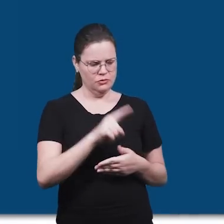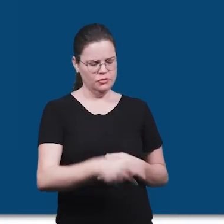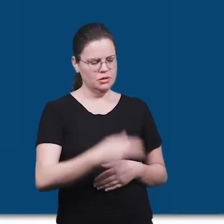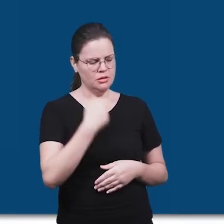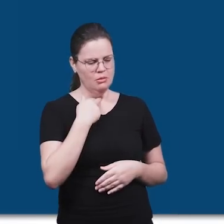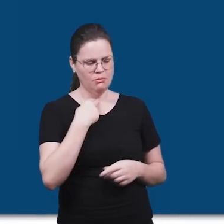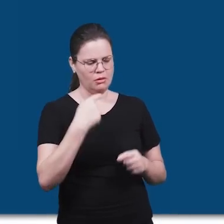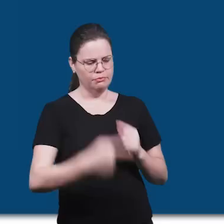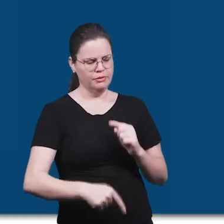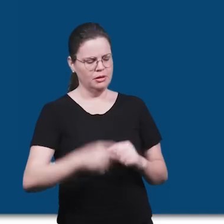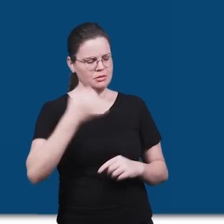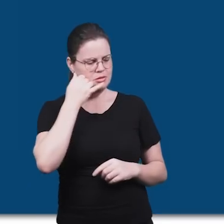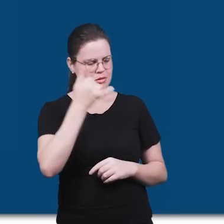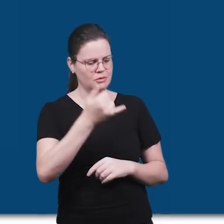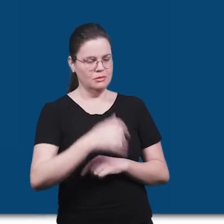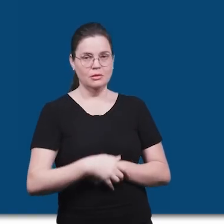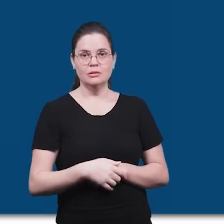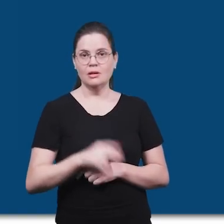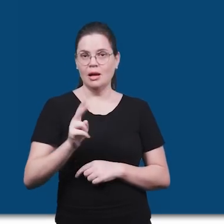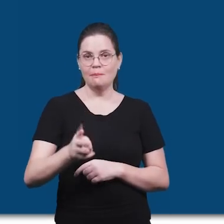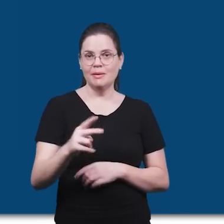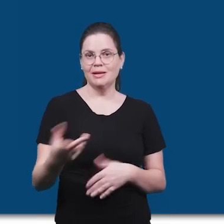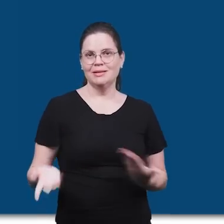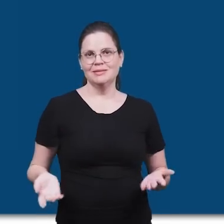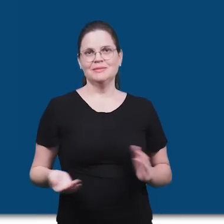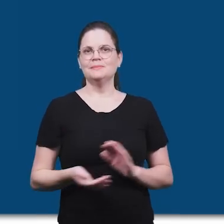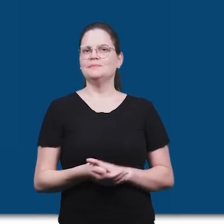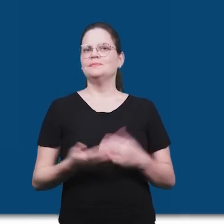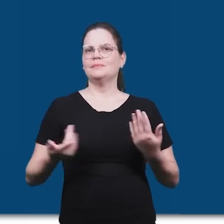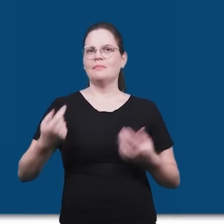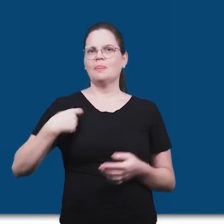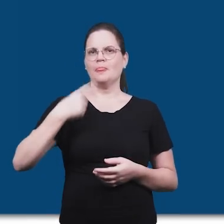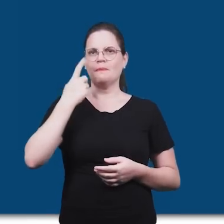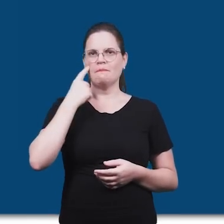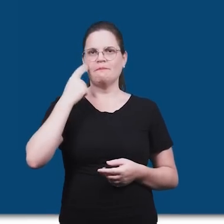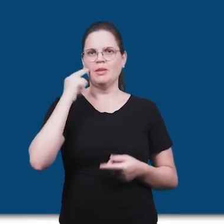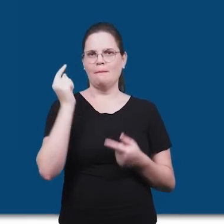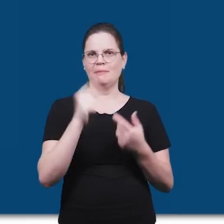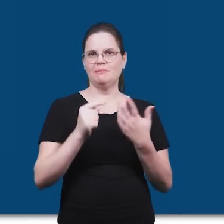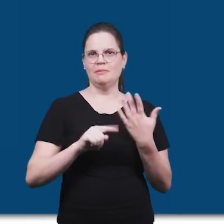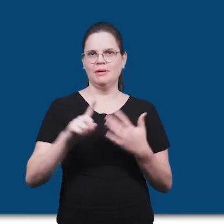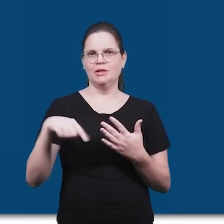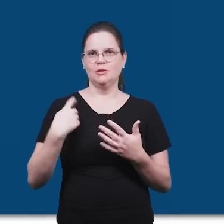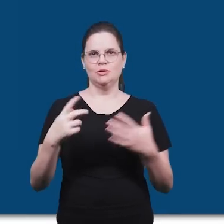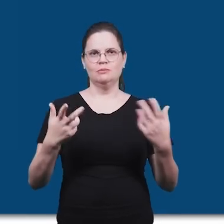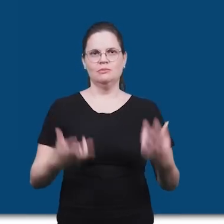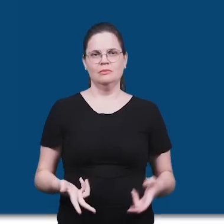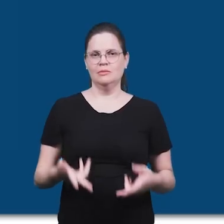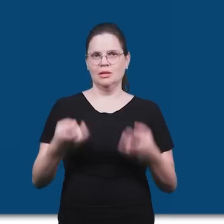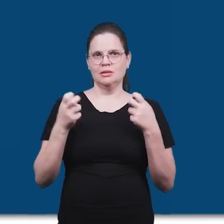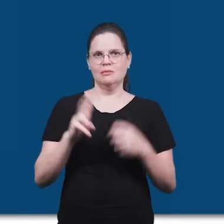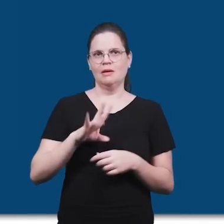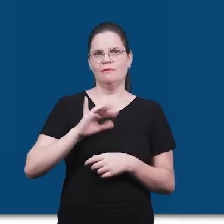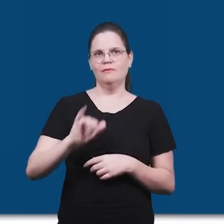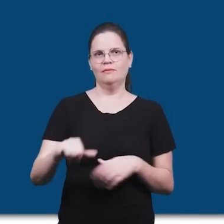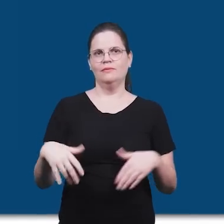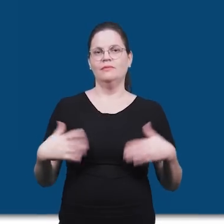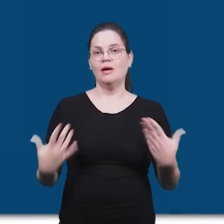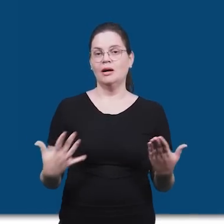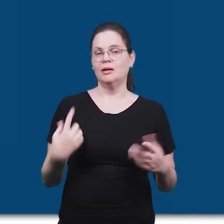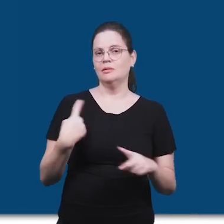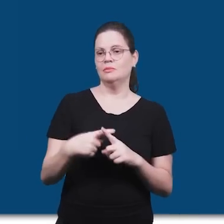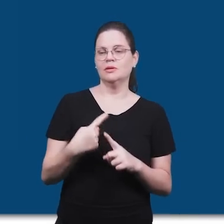neste ano você está sem o celular. Então tem um monte de coisa que nós vamos perceber. E vocês